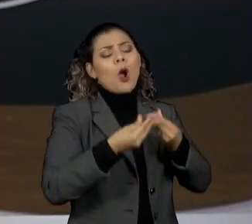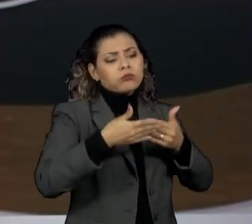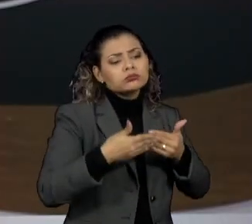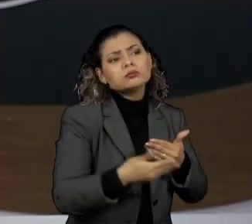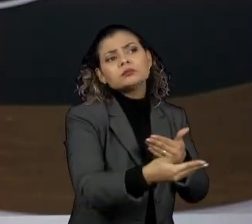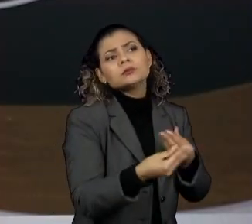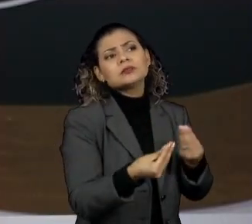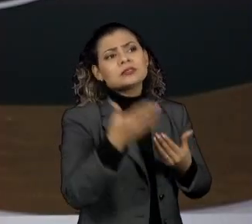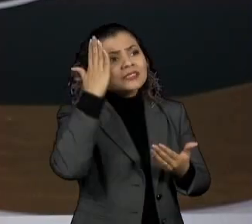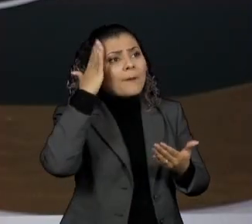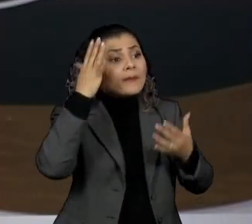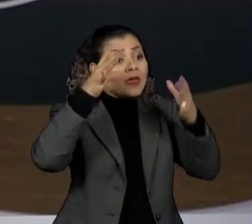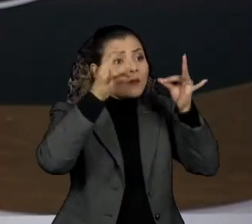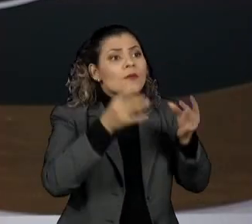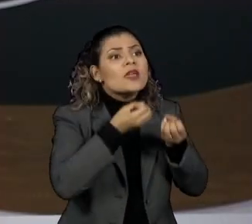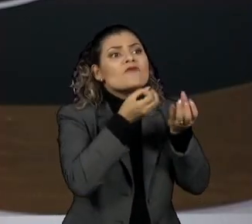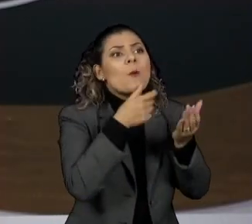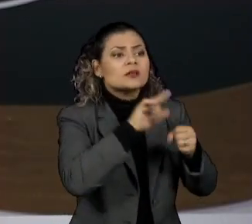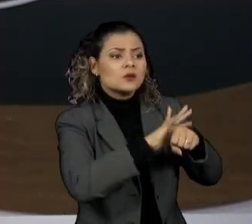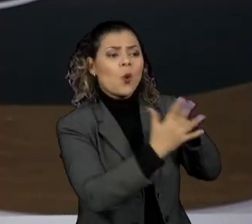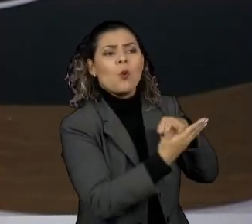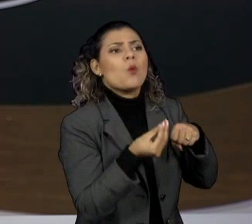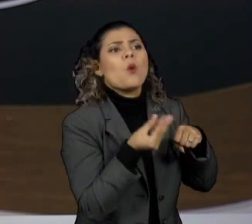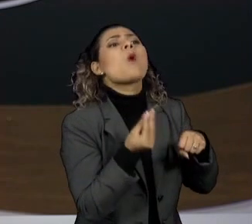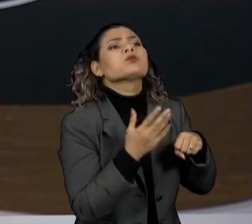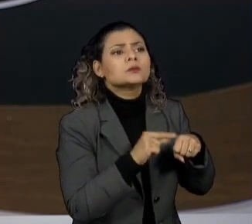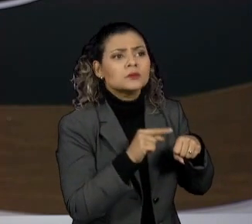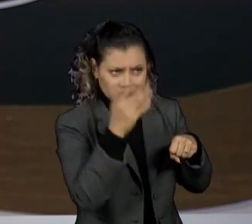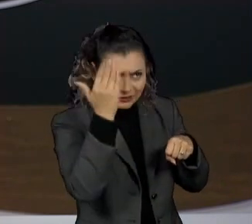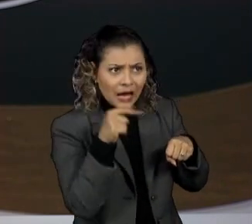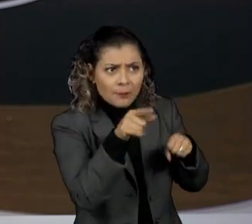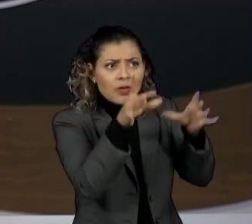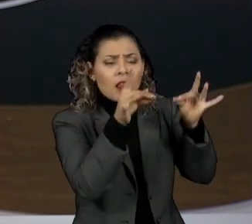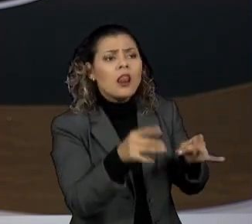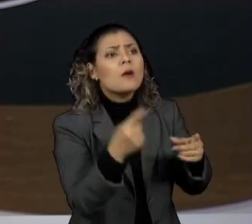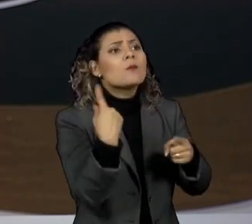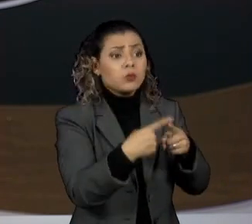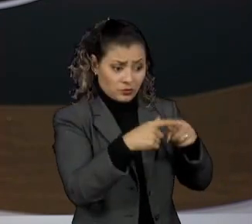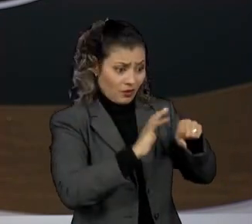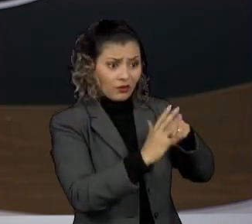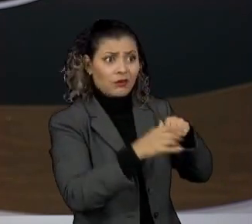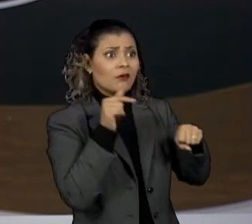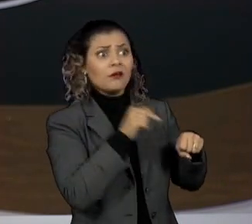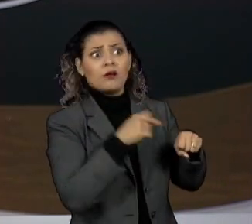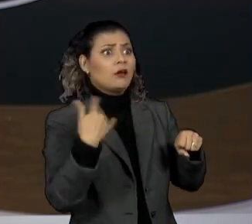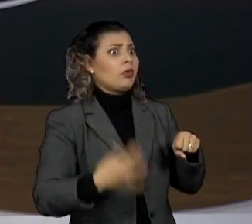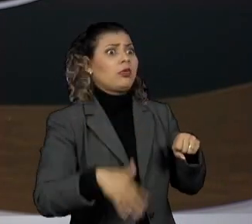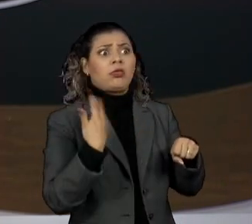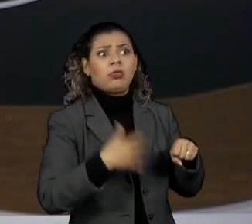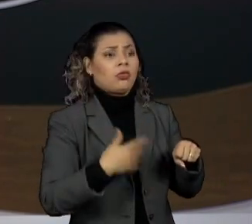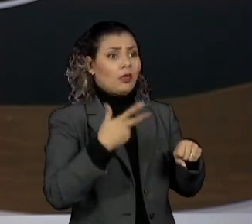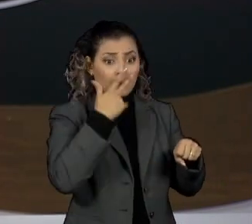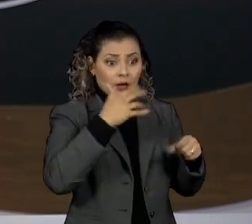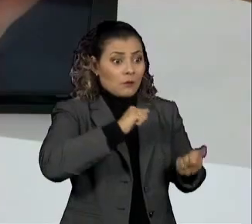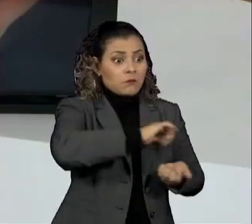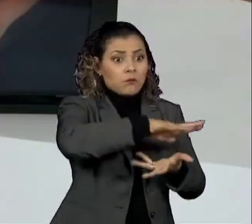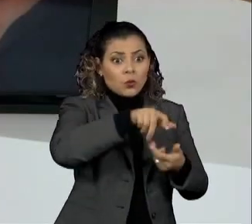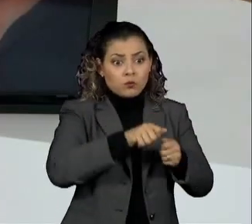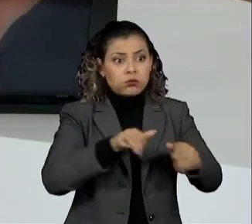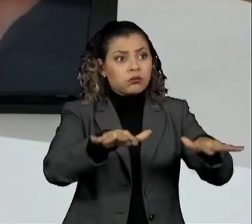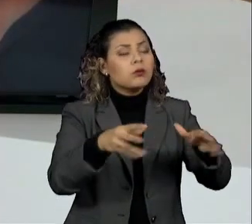saber de concreto a respeito do novo coronavírus e por que ele é um personagem assim tão insidioso?